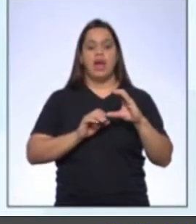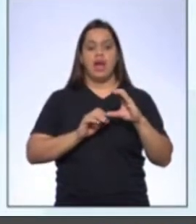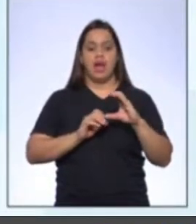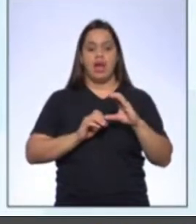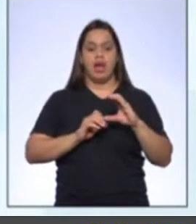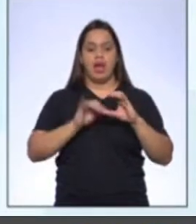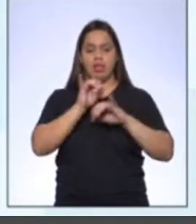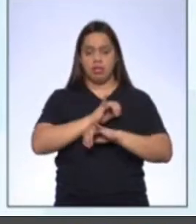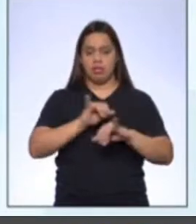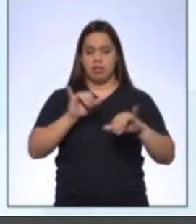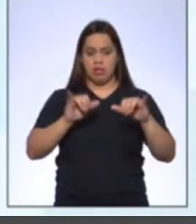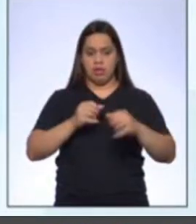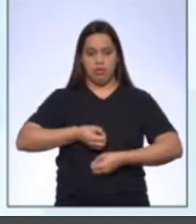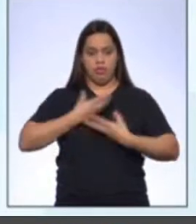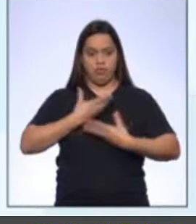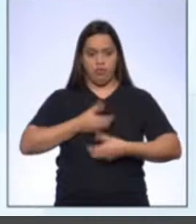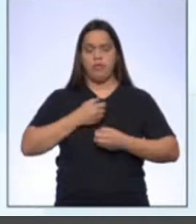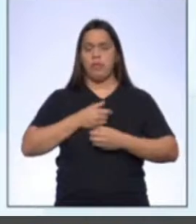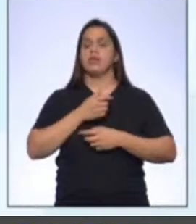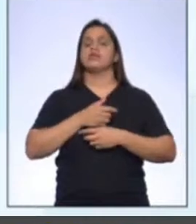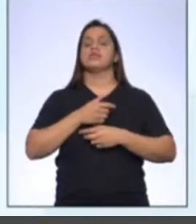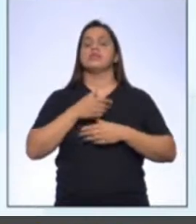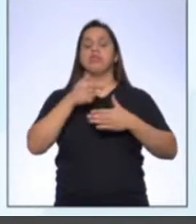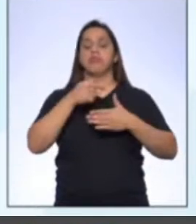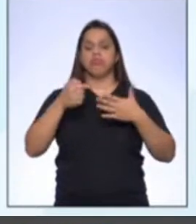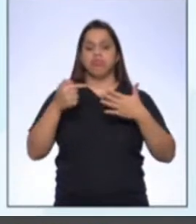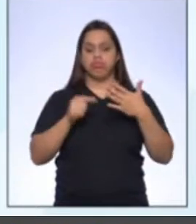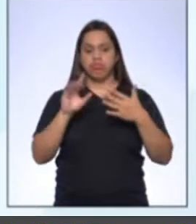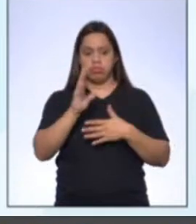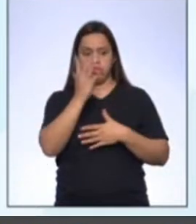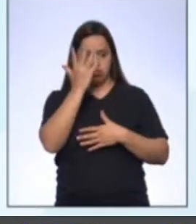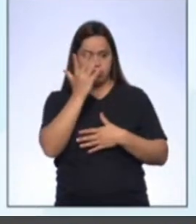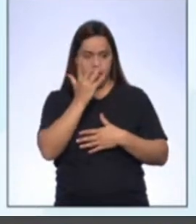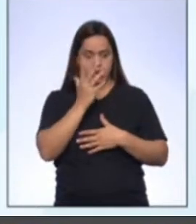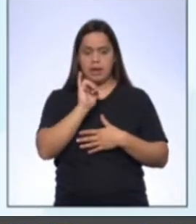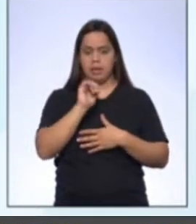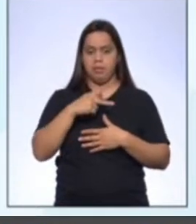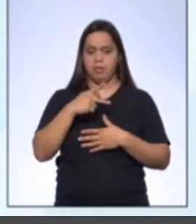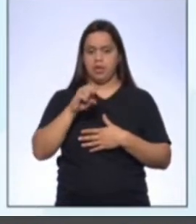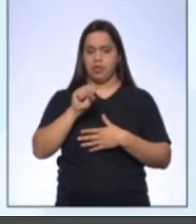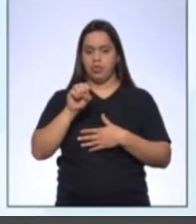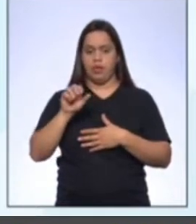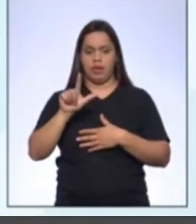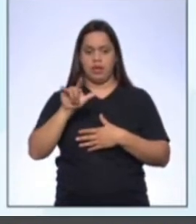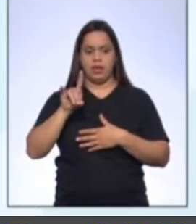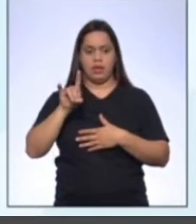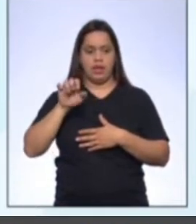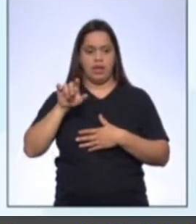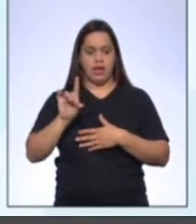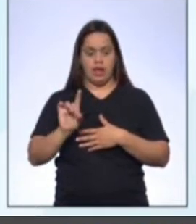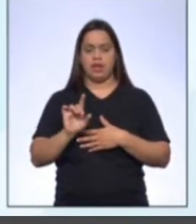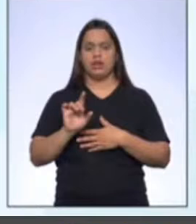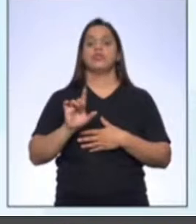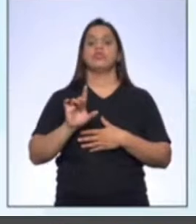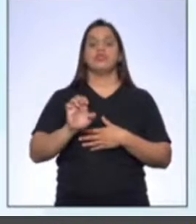impessoalidade. Alternativa D. Poucos personagens, narrativa curta e escrita em prosa.